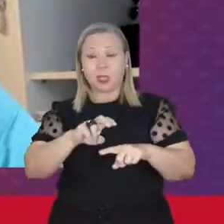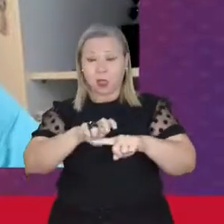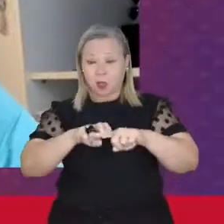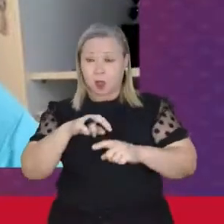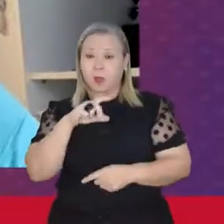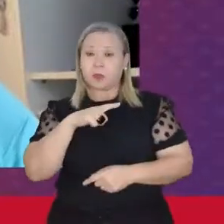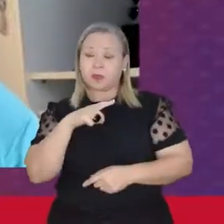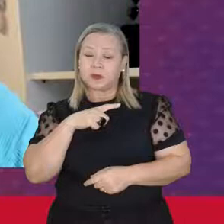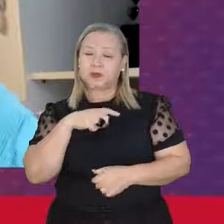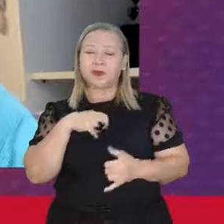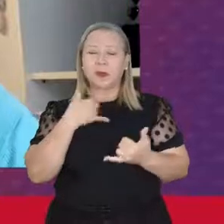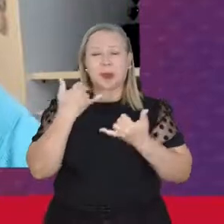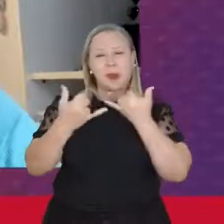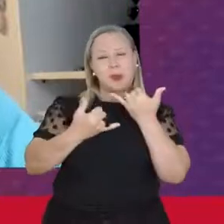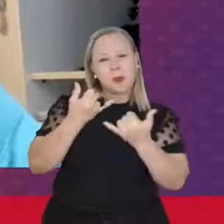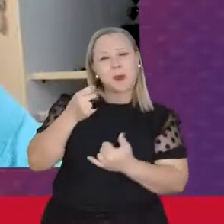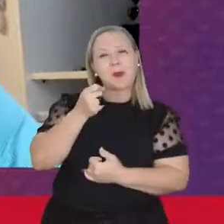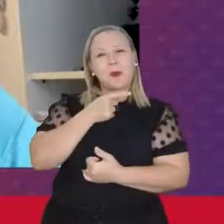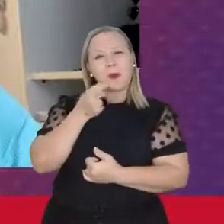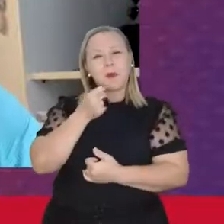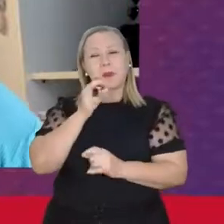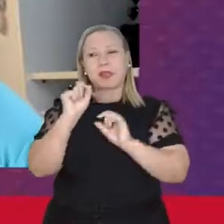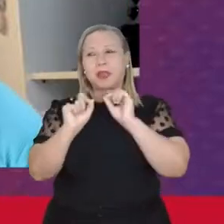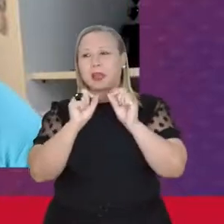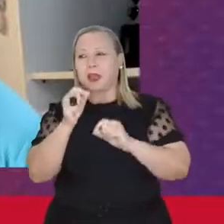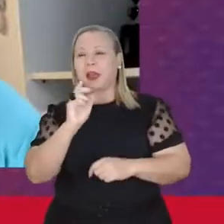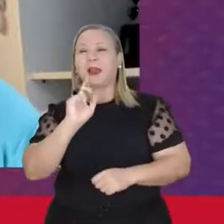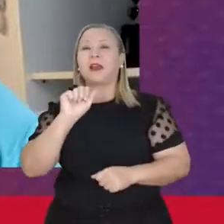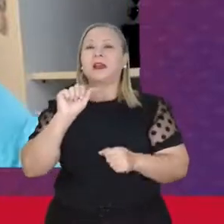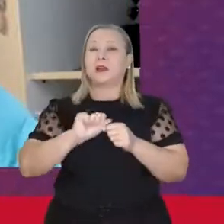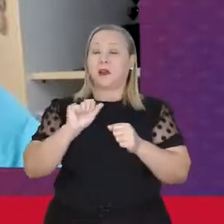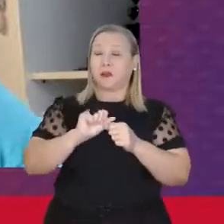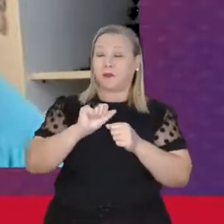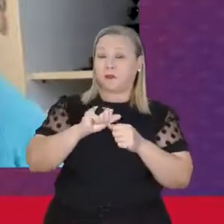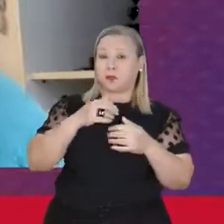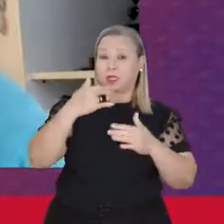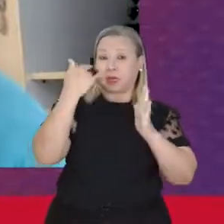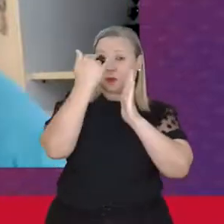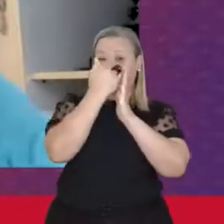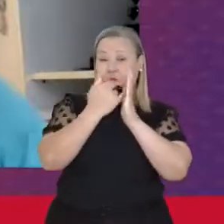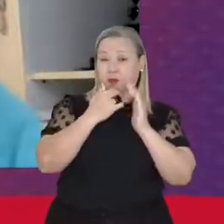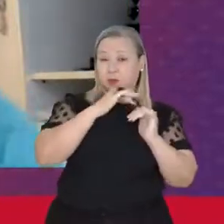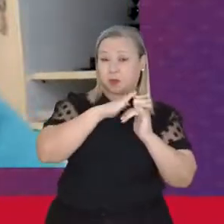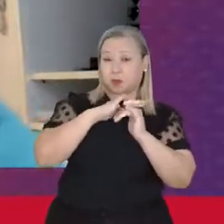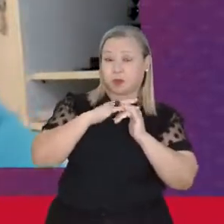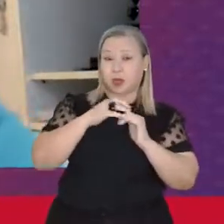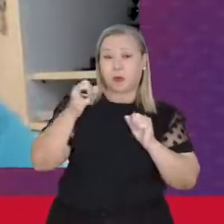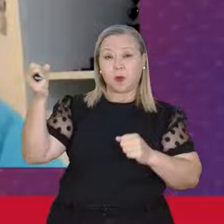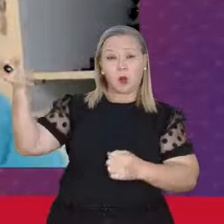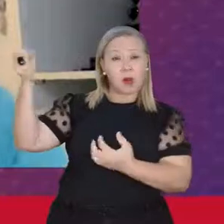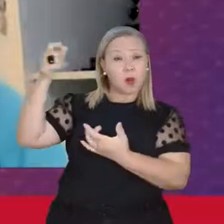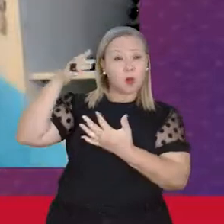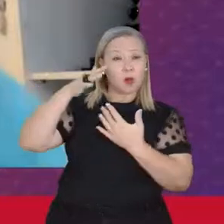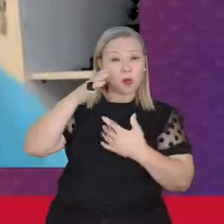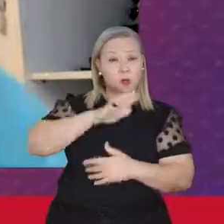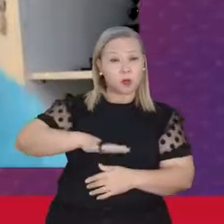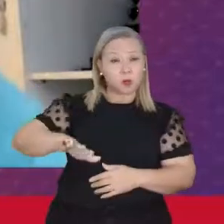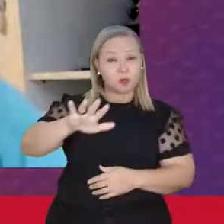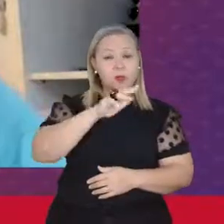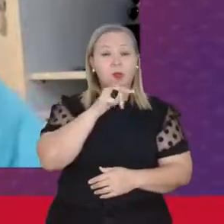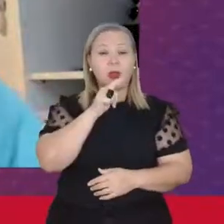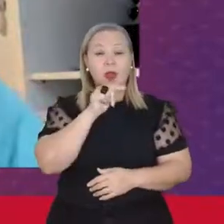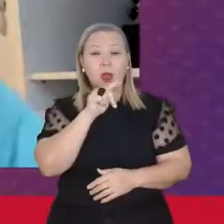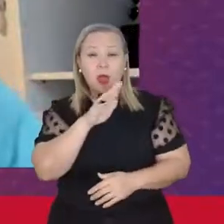até brincado um pouco, né, com assim, a gente já fez programa Luz para Todos, a gente já fez o programa Água